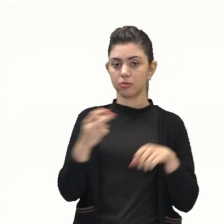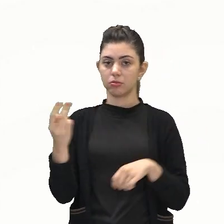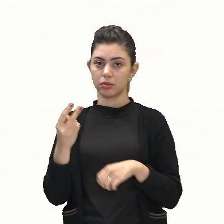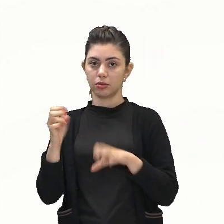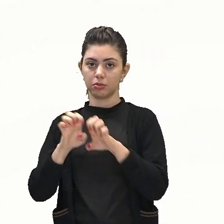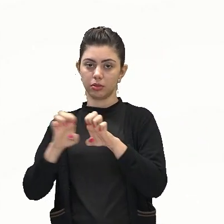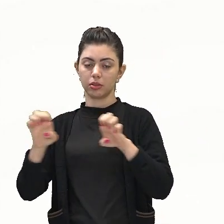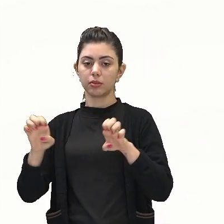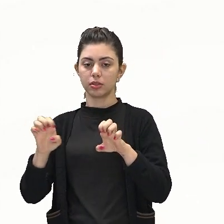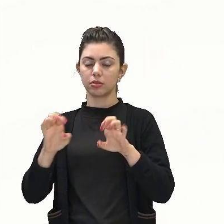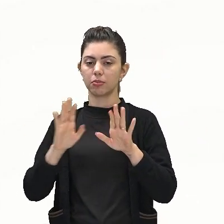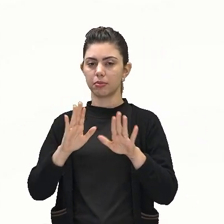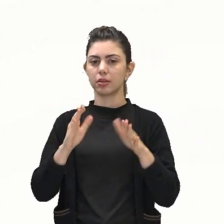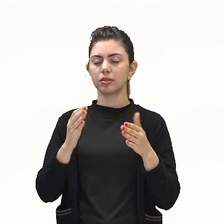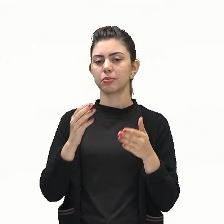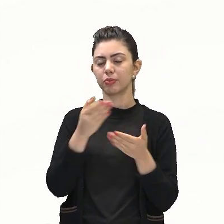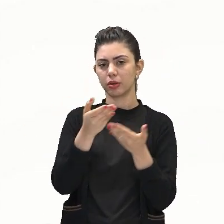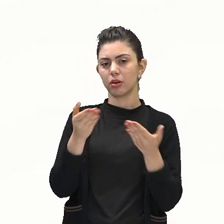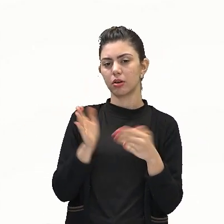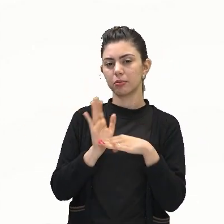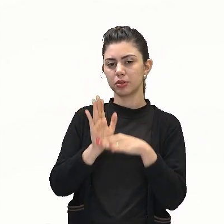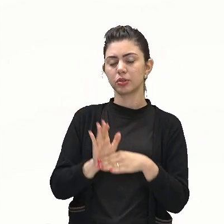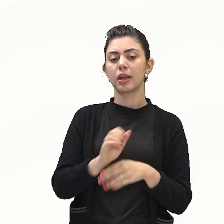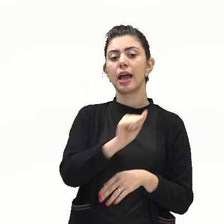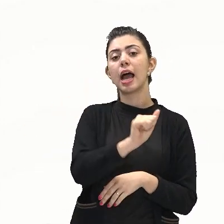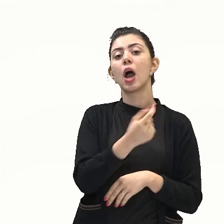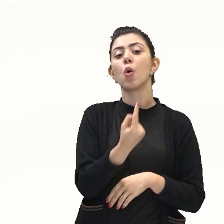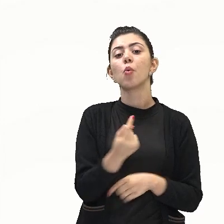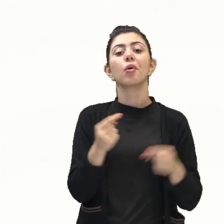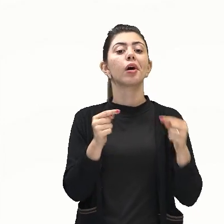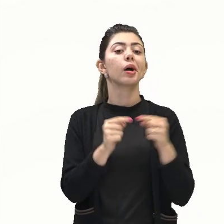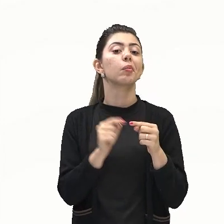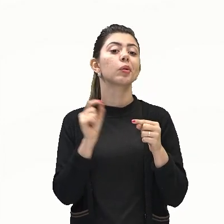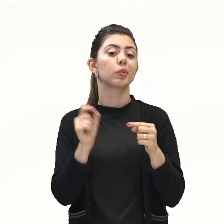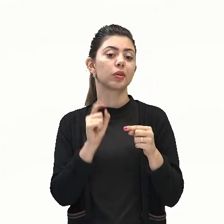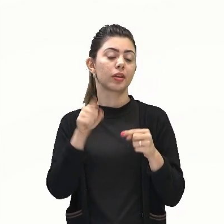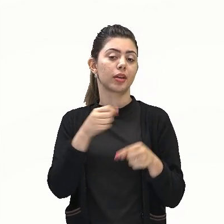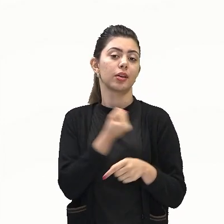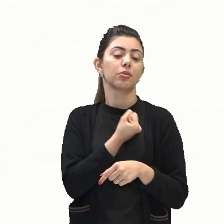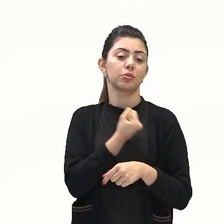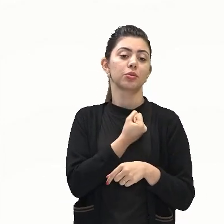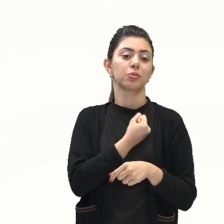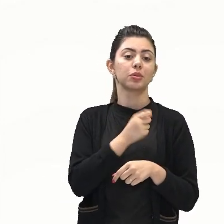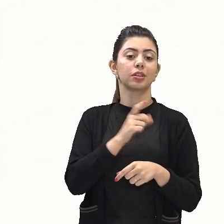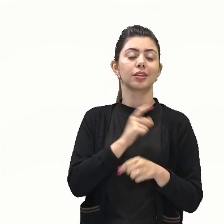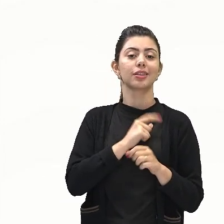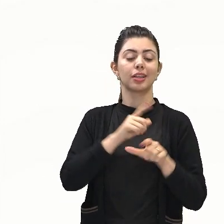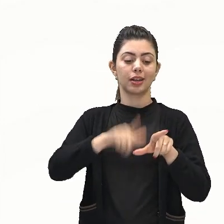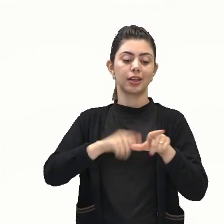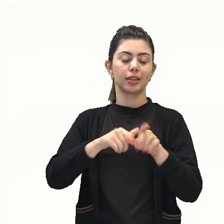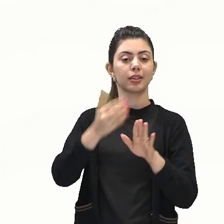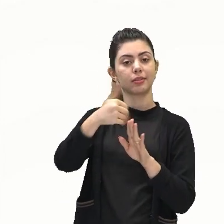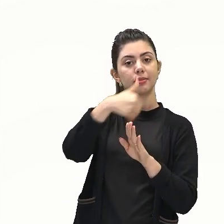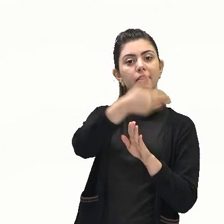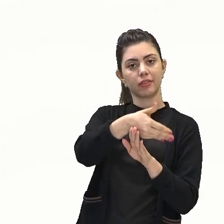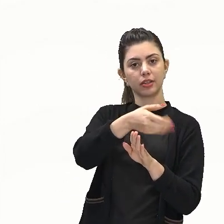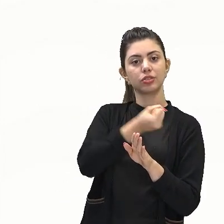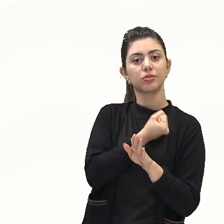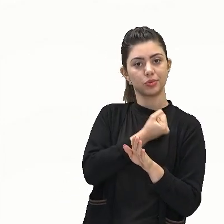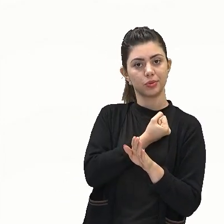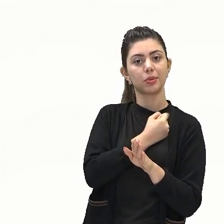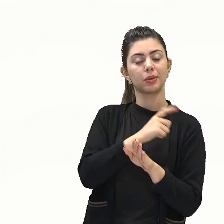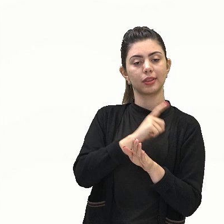pouco, ó, quem que vai ser ali o meu A11? É exatamente os números que ficam na frente das letras,